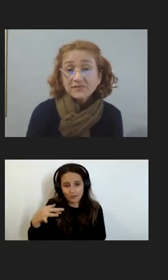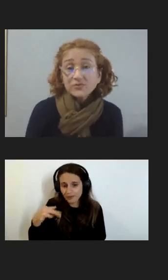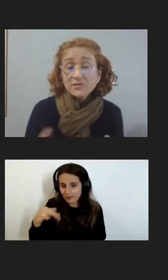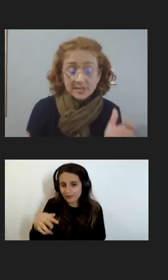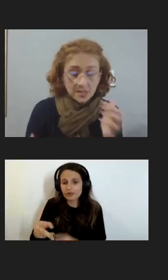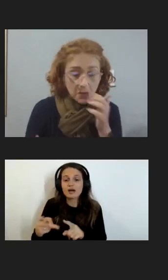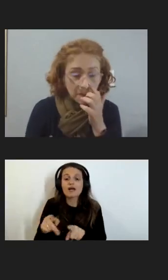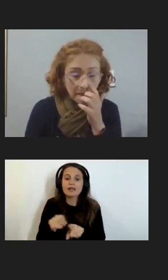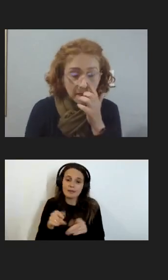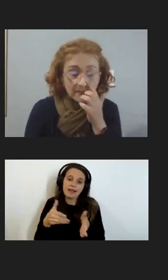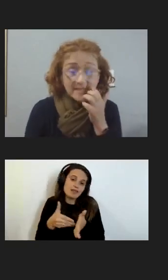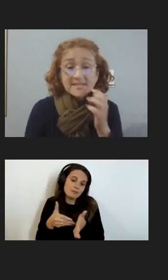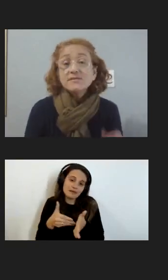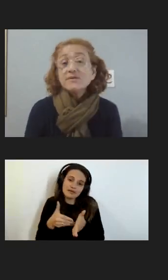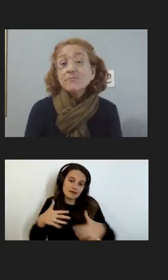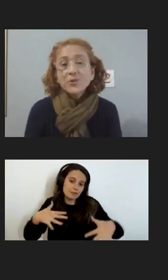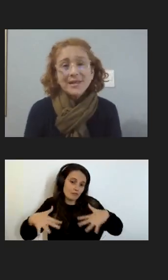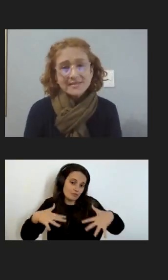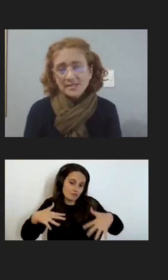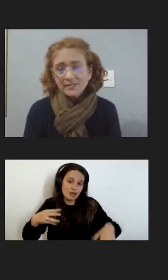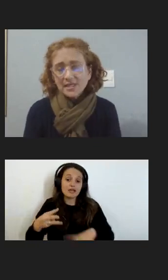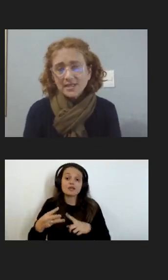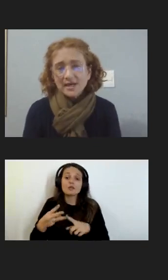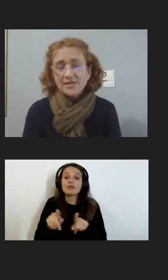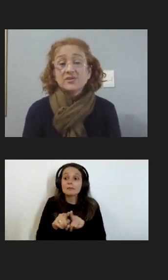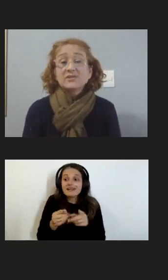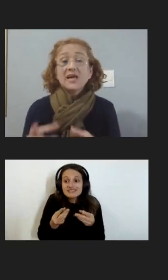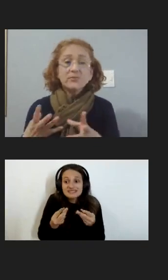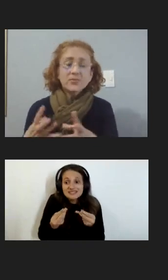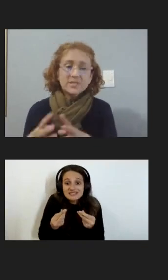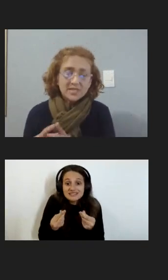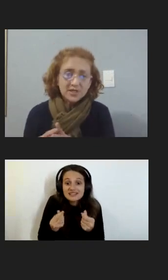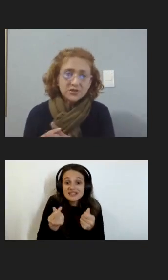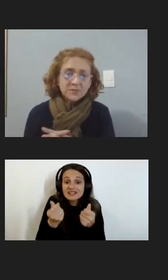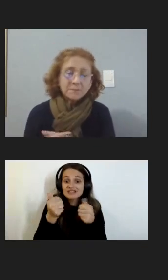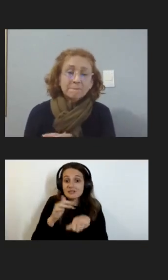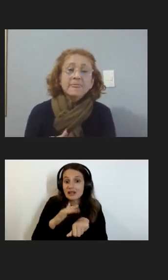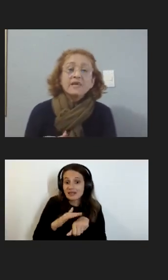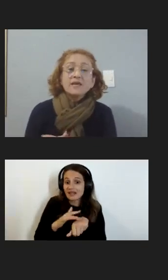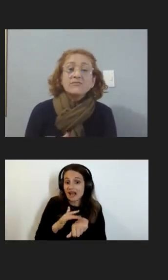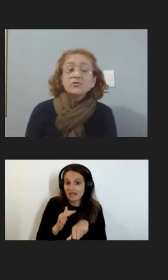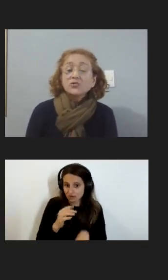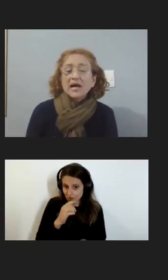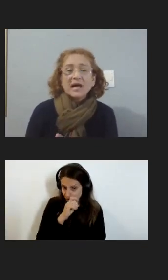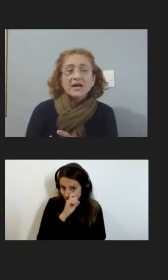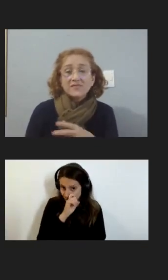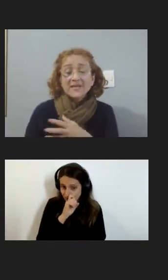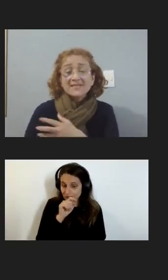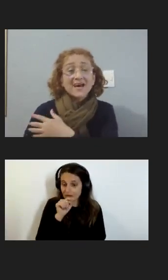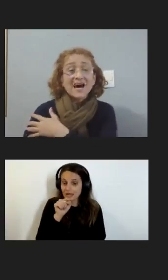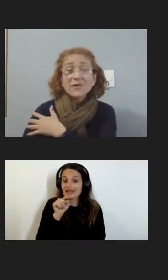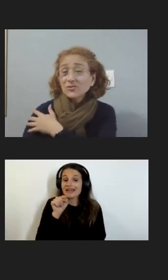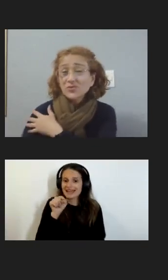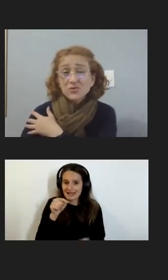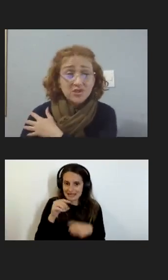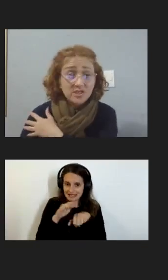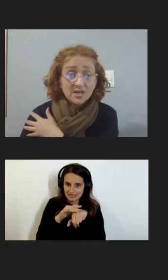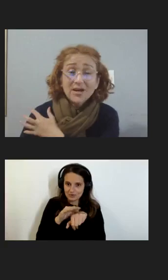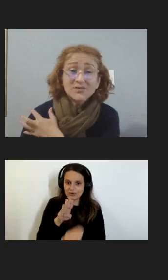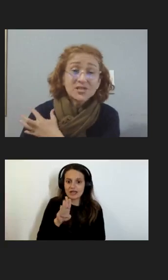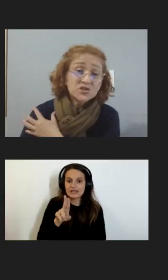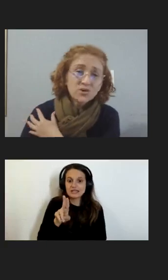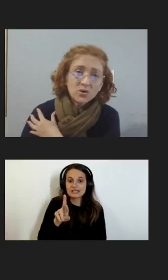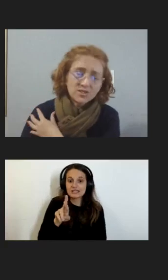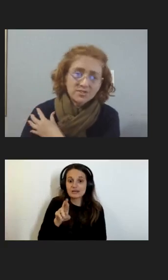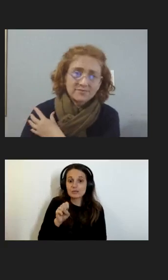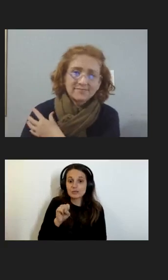limitação de função e muita sensibilidade. Na bursite, às vezes a alça do sutiã